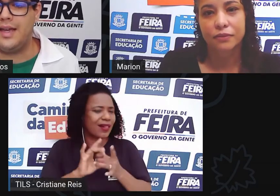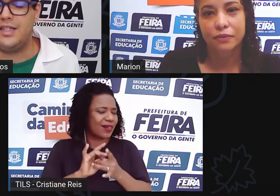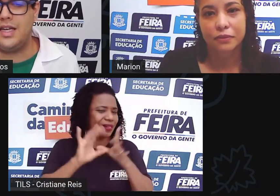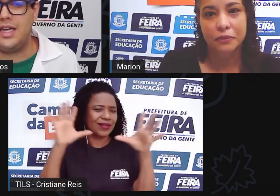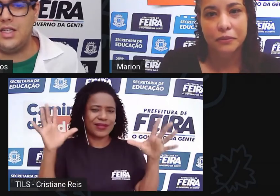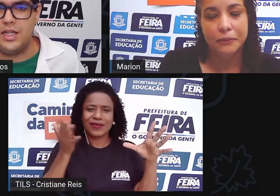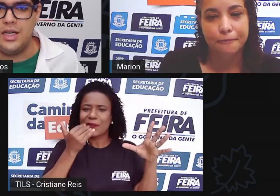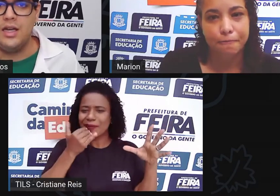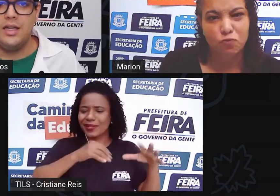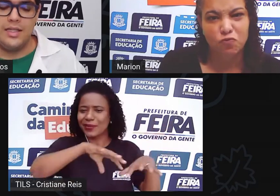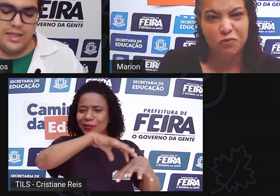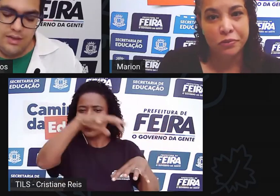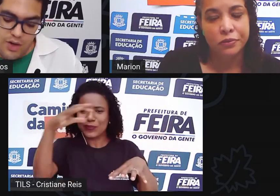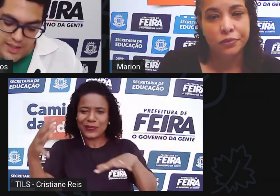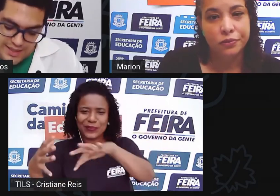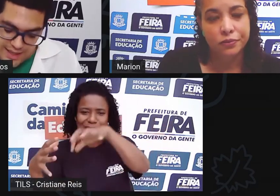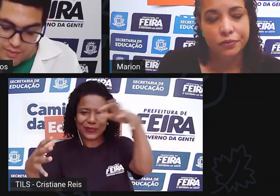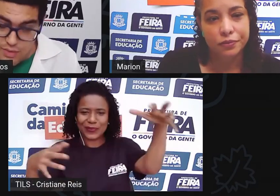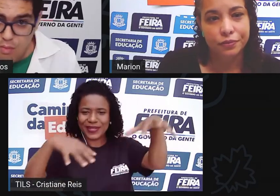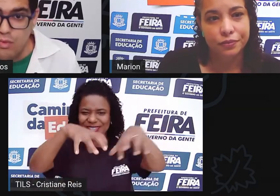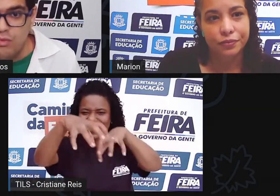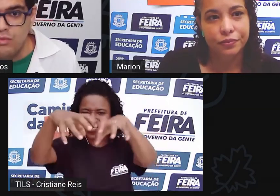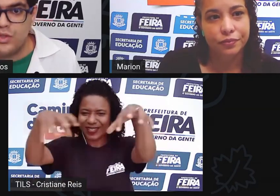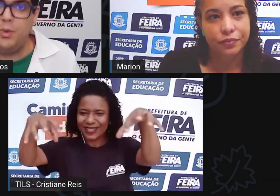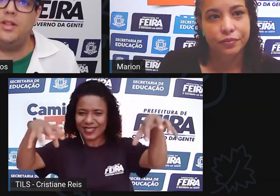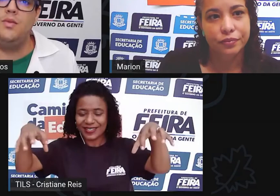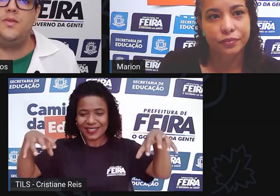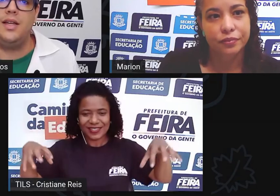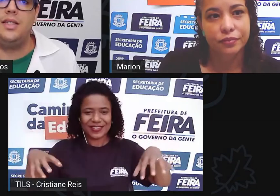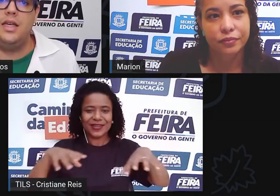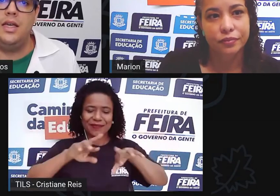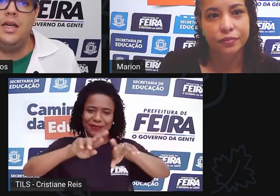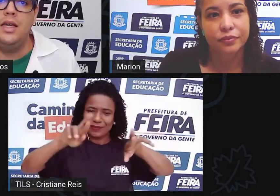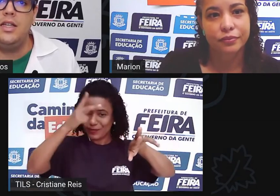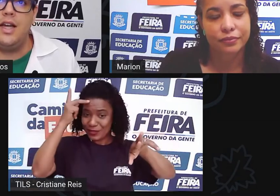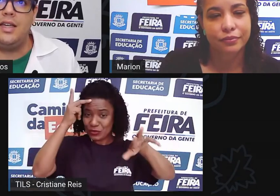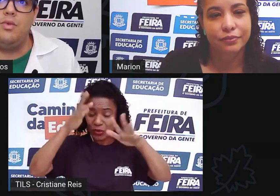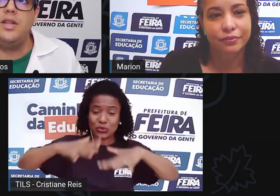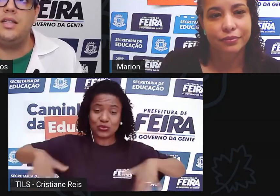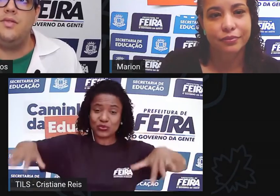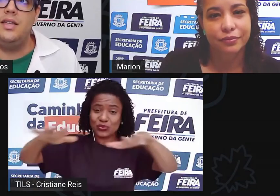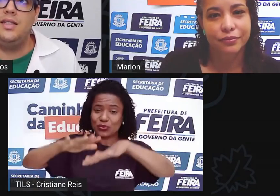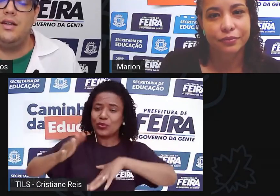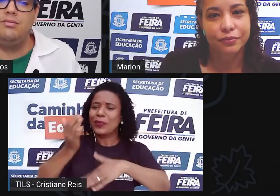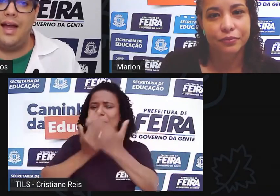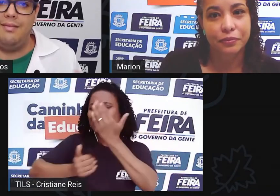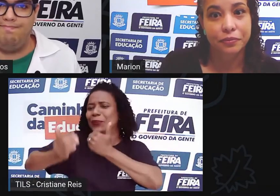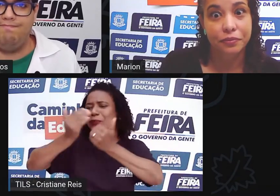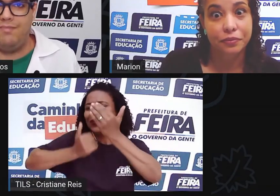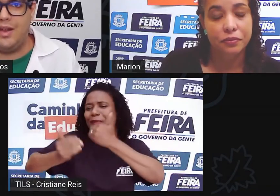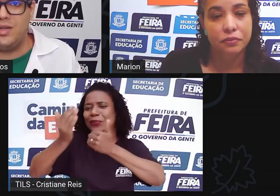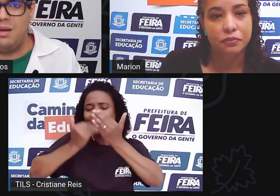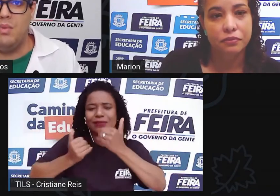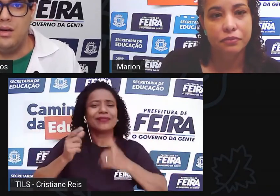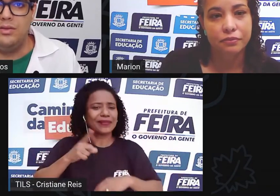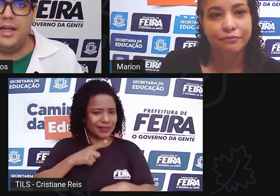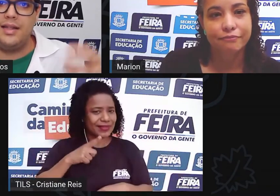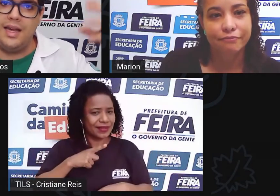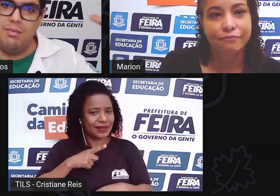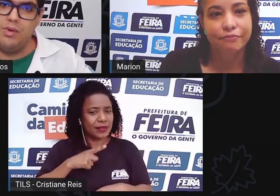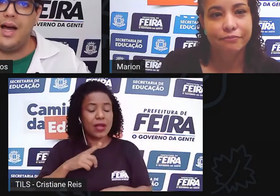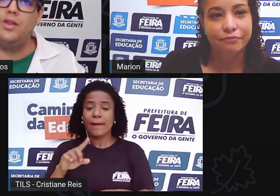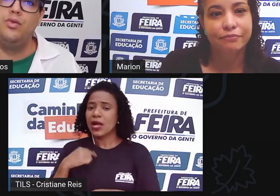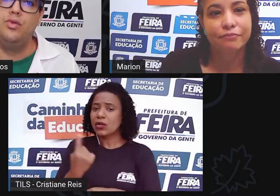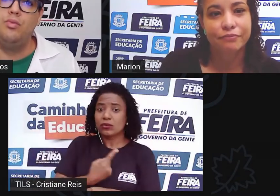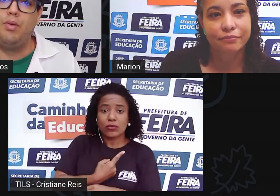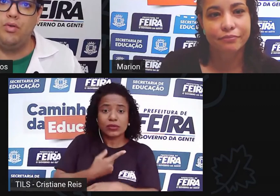O que é que a gente, nós cidadãos comuns, podemos fazer, já que muitas vezes não está na nossa mão, né? Está